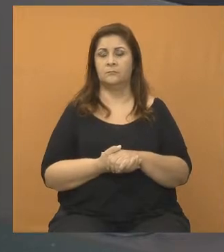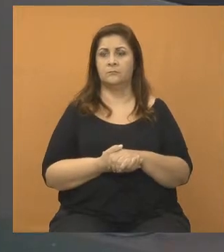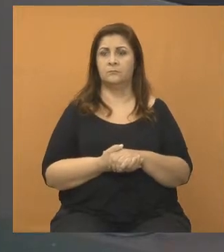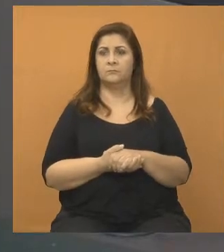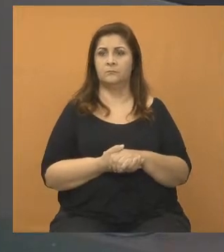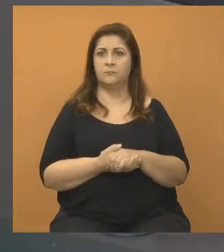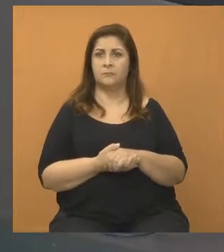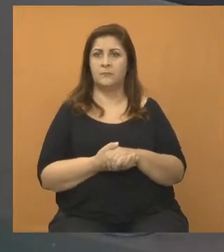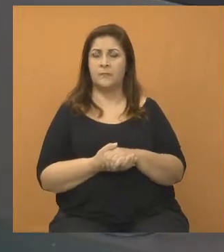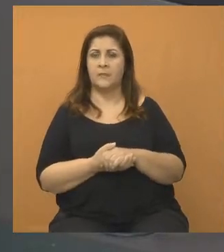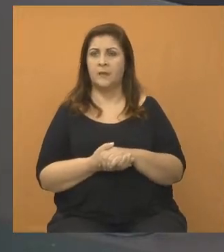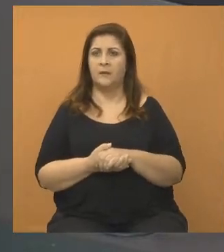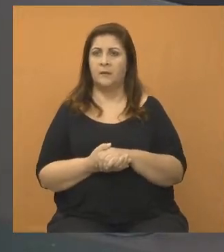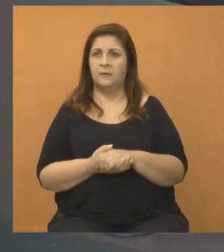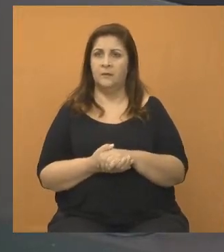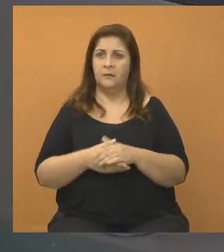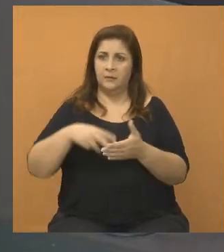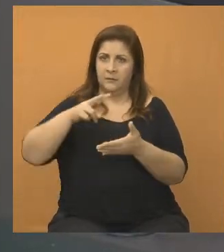área da